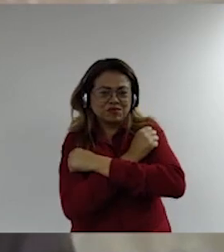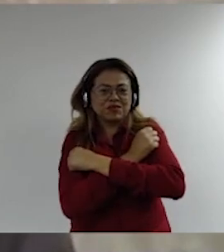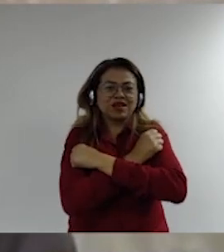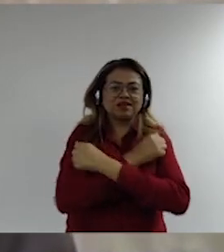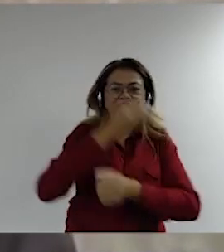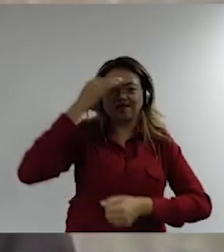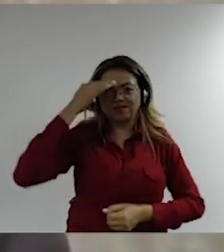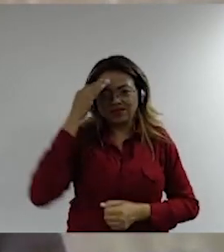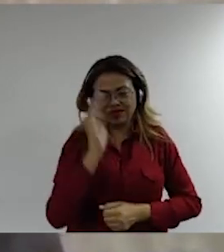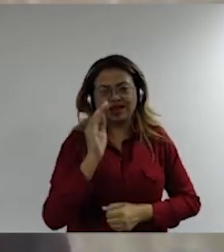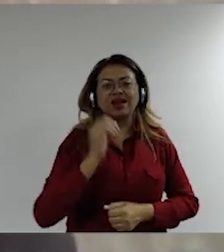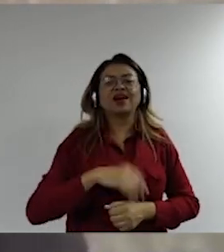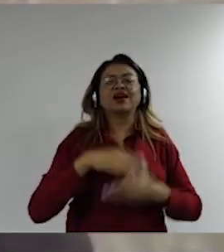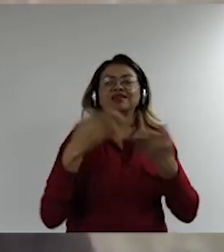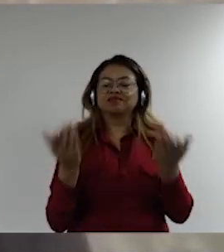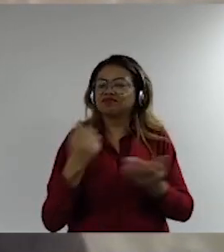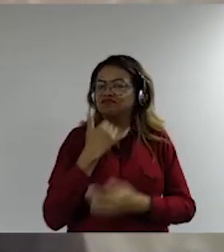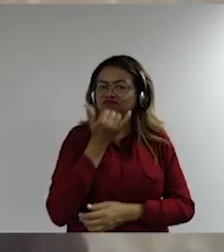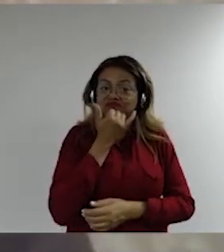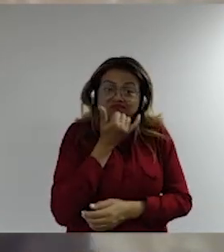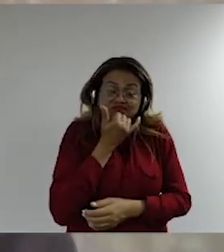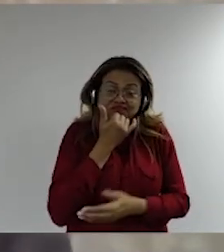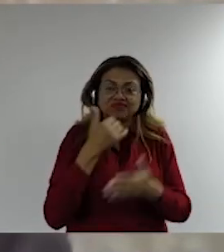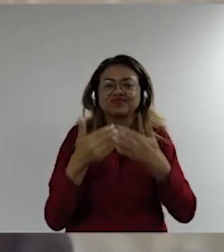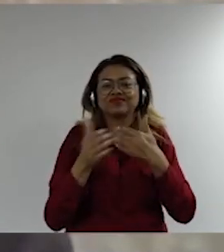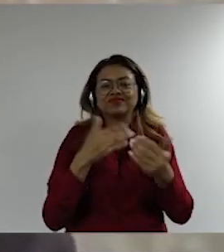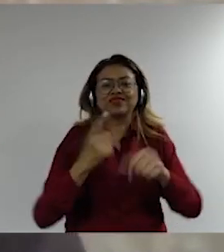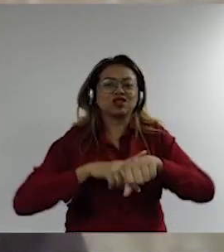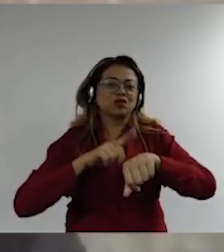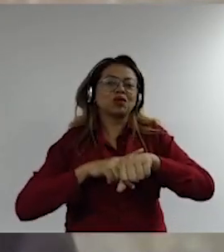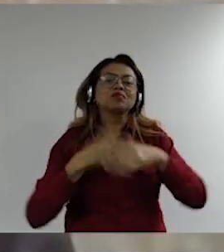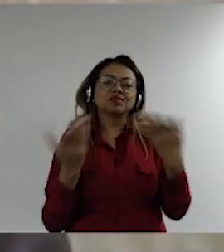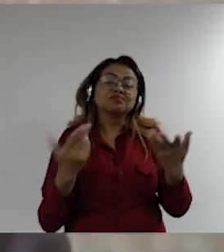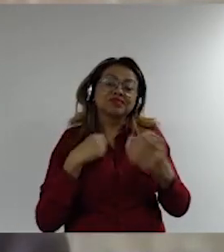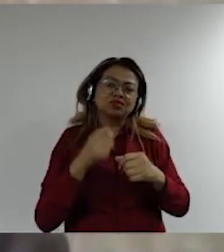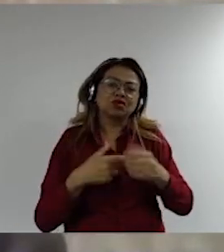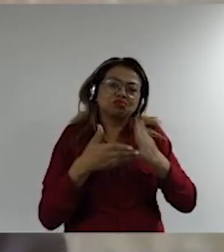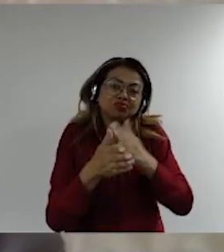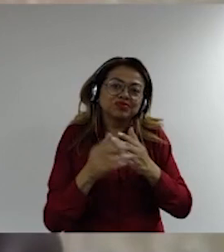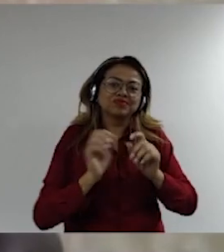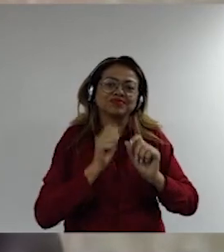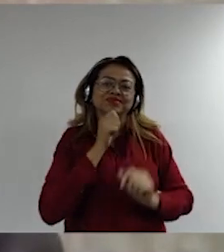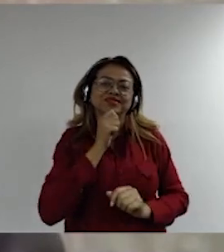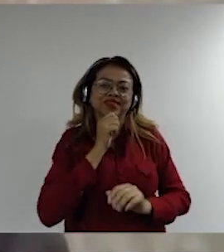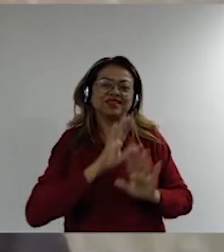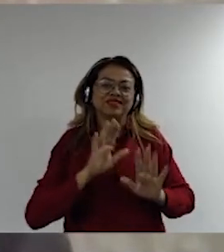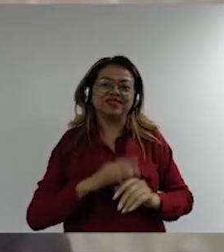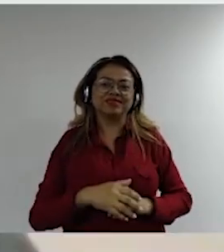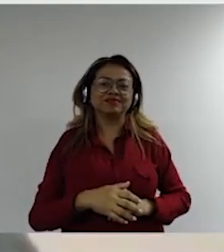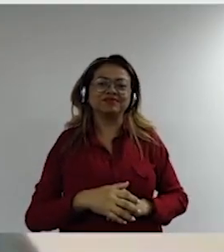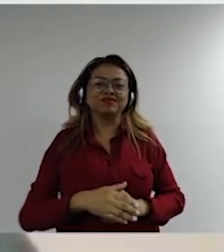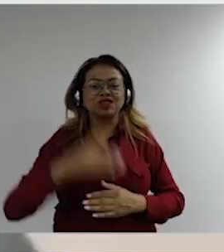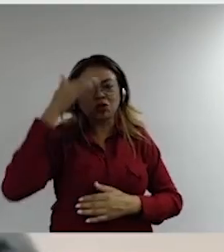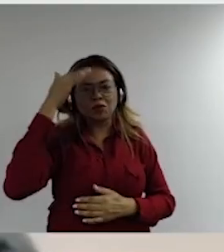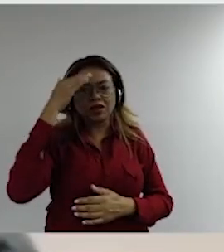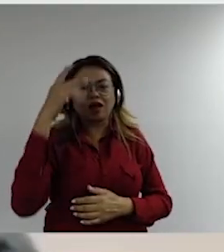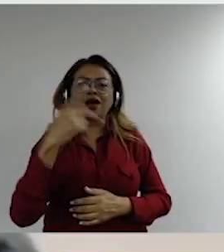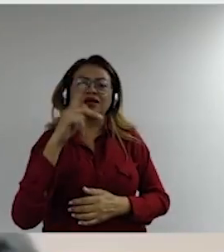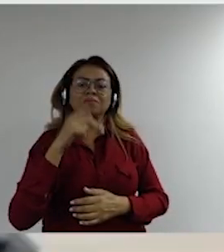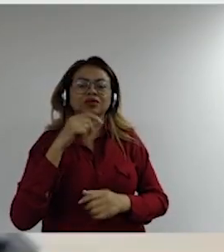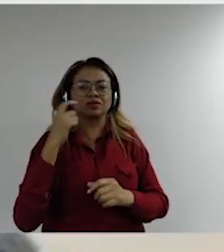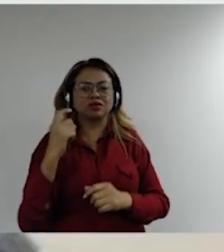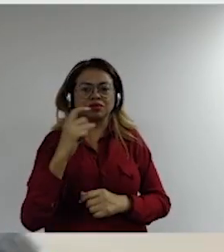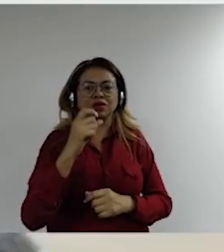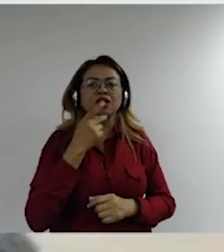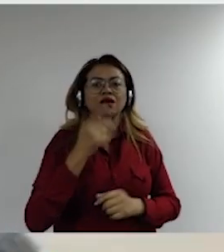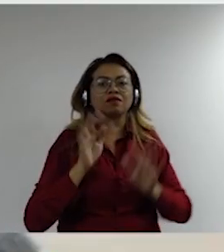tá? Obrigado, Jedson. Desculpa aí de tomar um tempinho, mas acho que não estourou não, né? Não estourou não, doutor Elton. Obrigado pelas suas